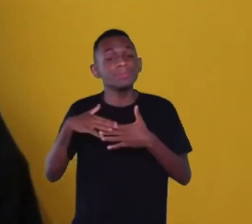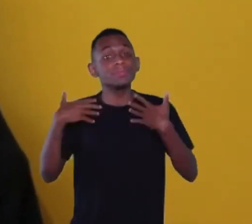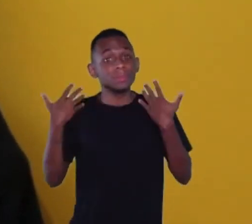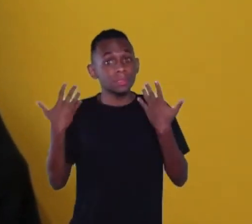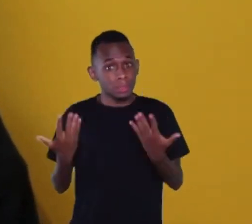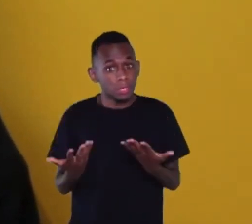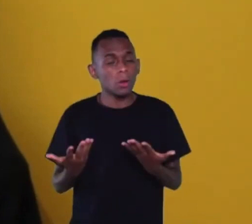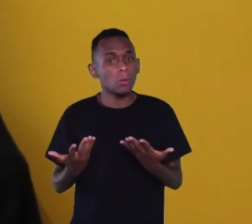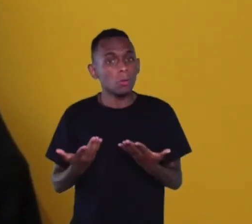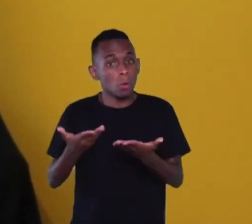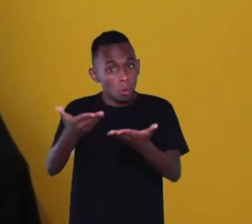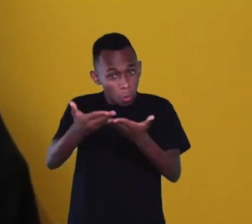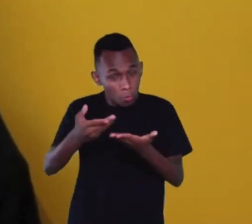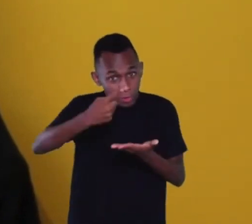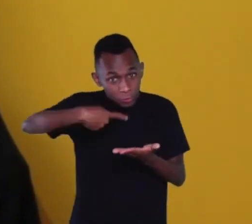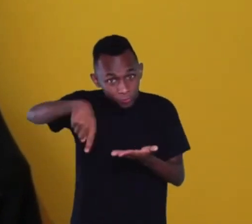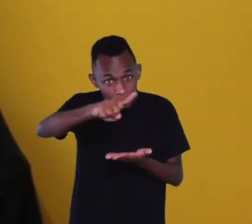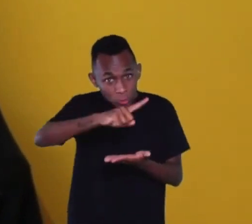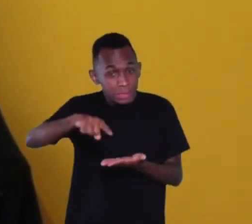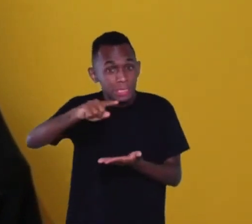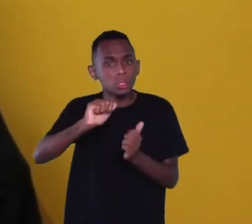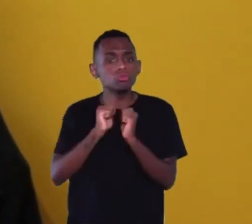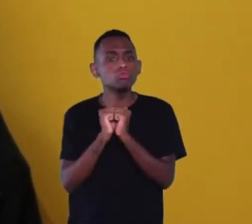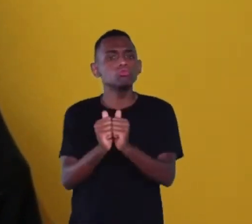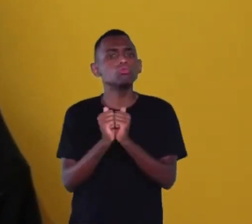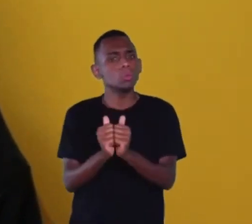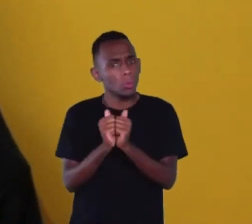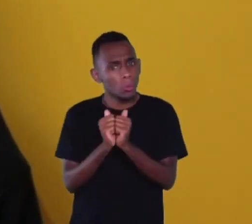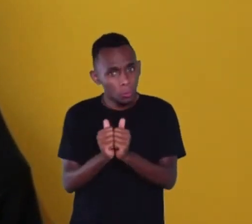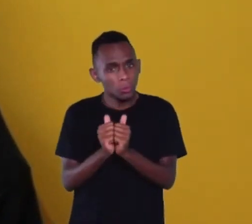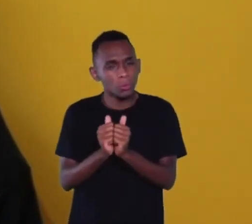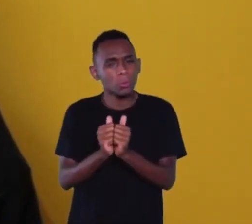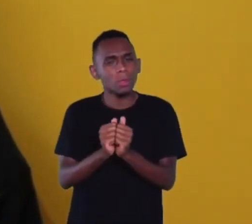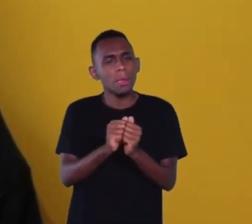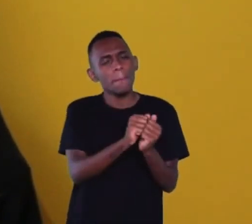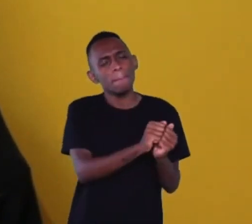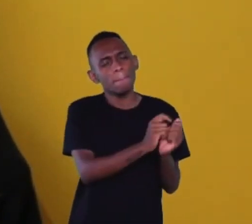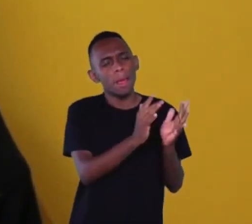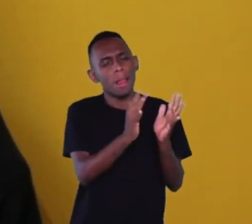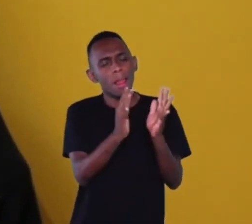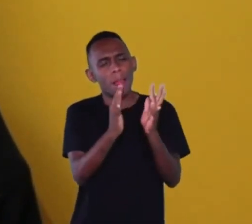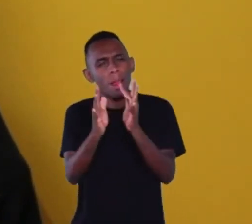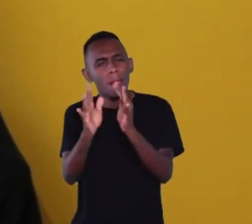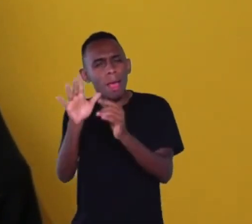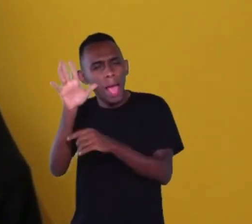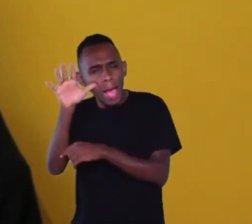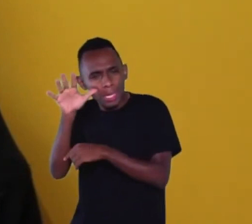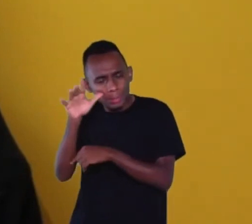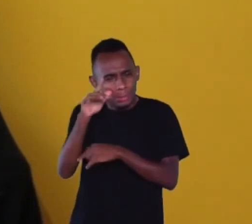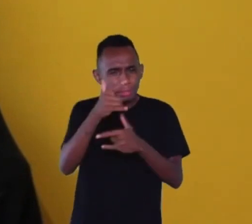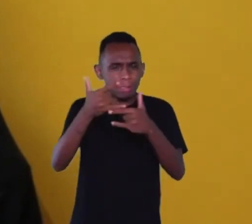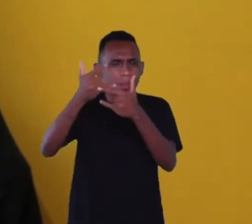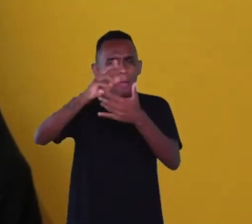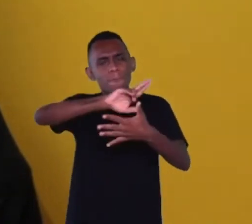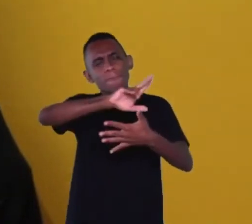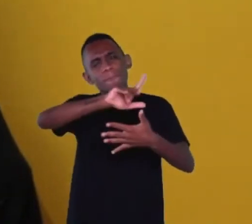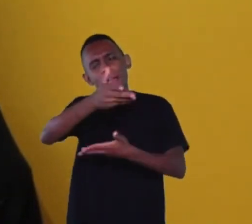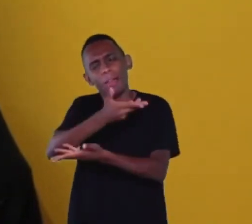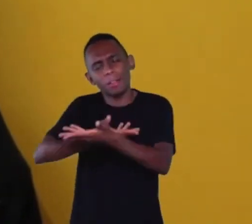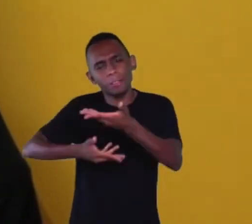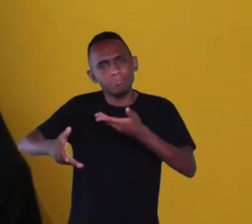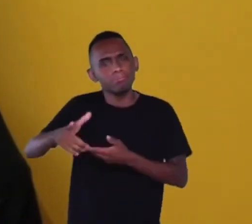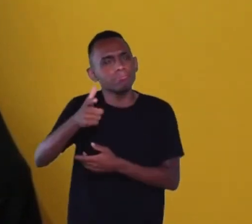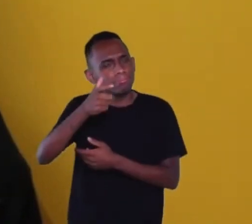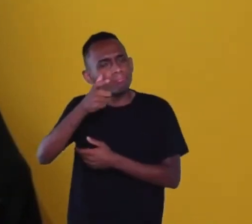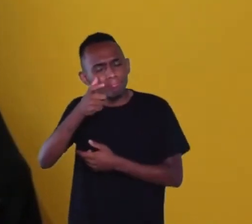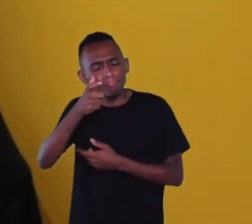convido vocês a estarem conosco e passear por esse canal aqui, assistir muitas conversas